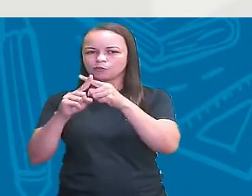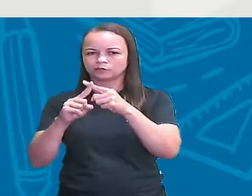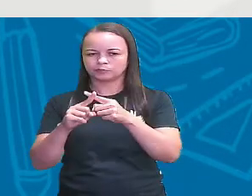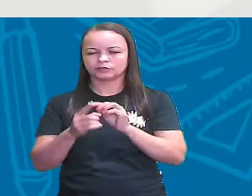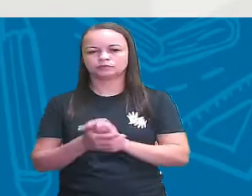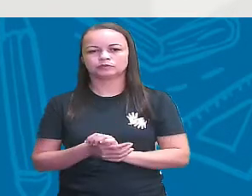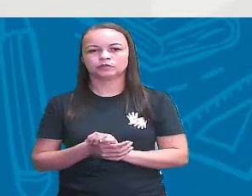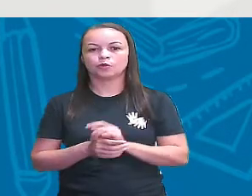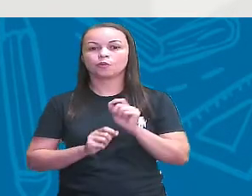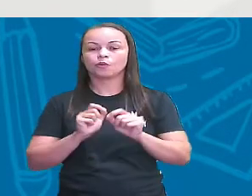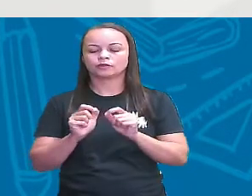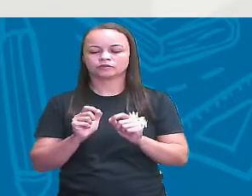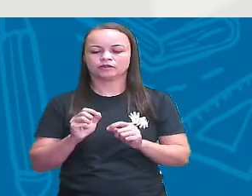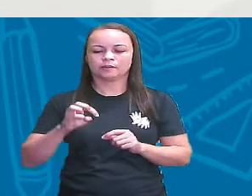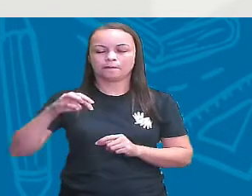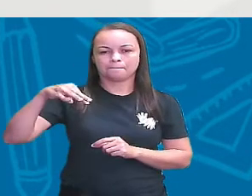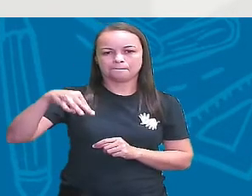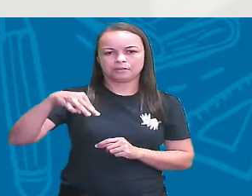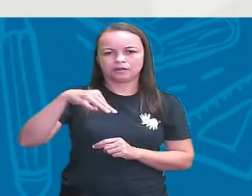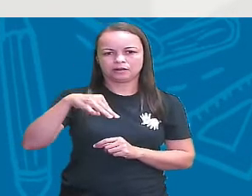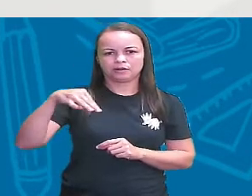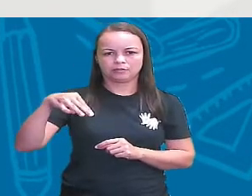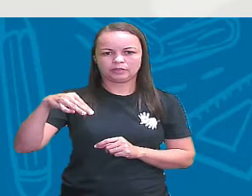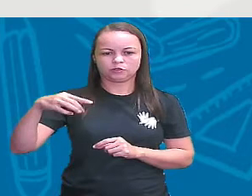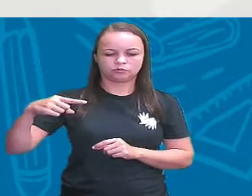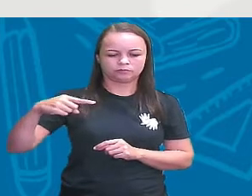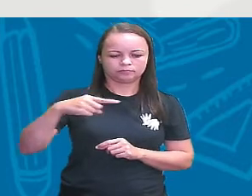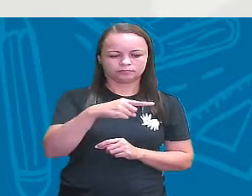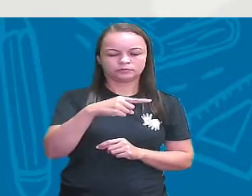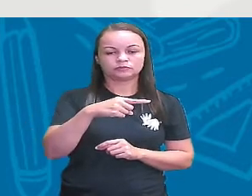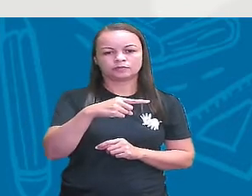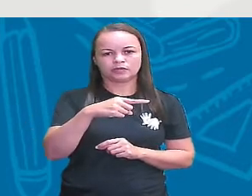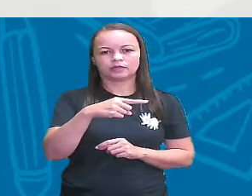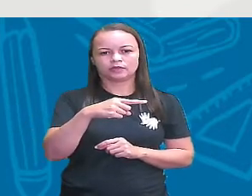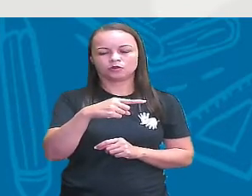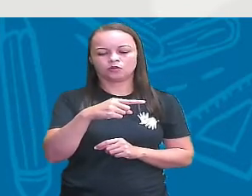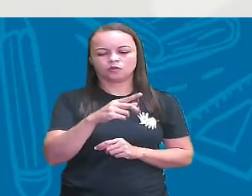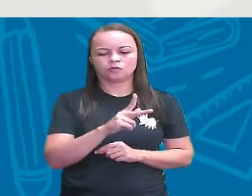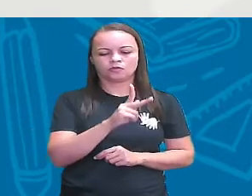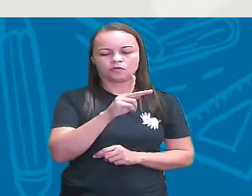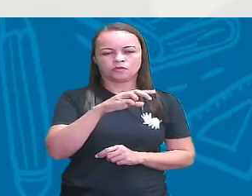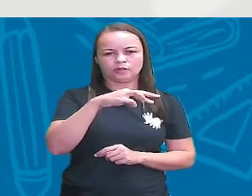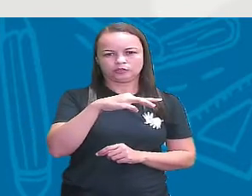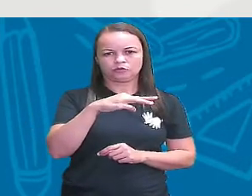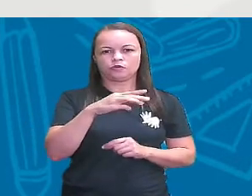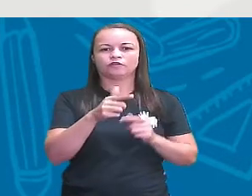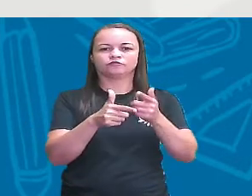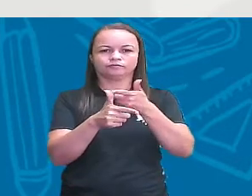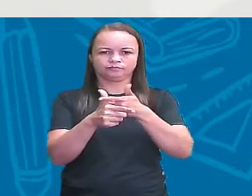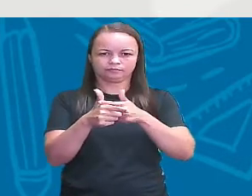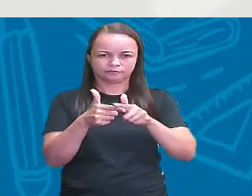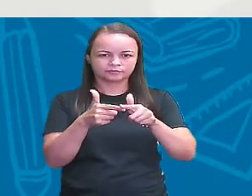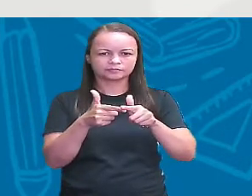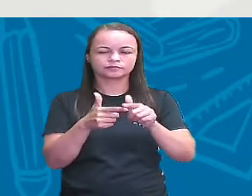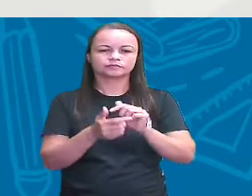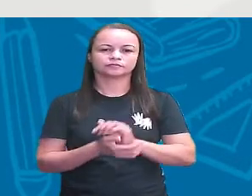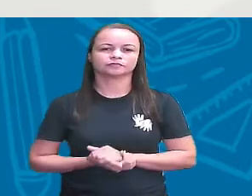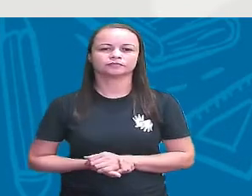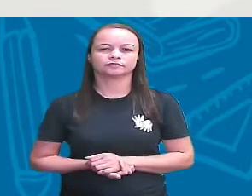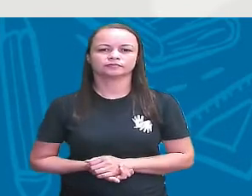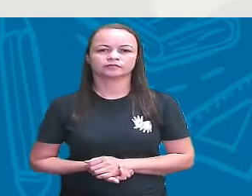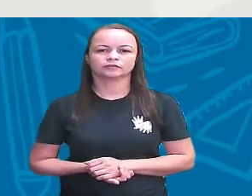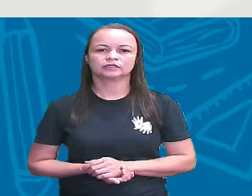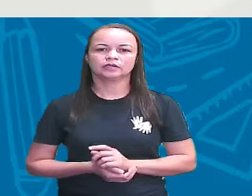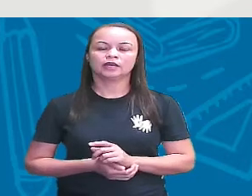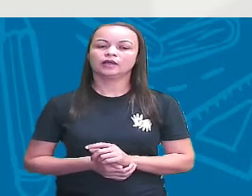de milímetro rumo a quilômetro, eu vou dividir. Não vou multiplicar, vou dividir. Então,